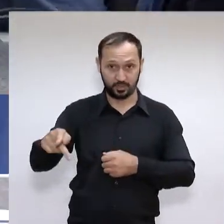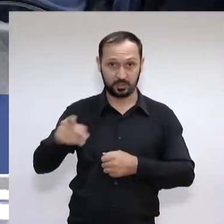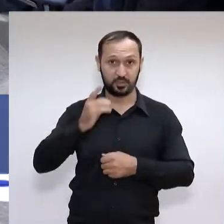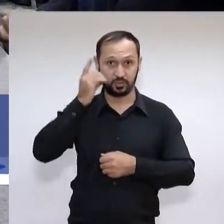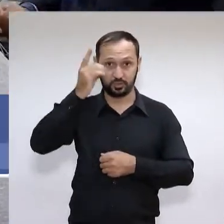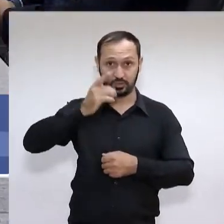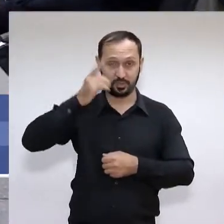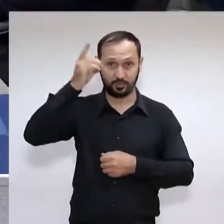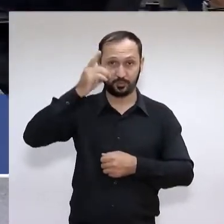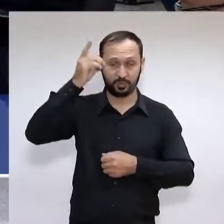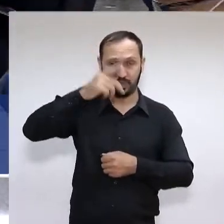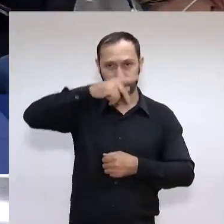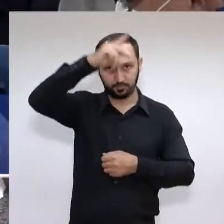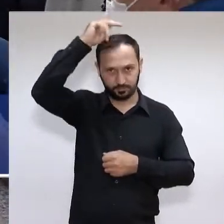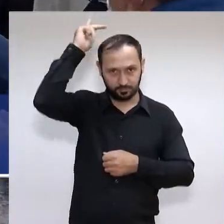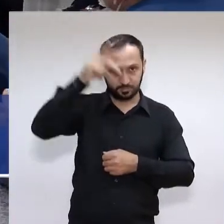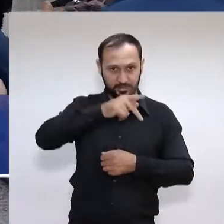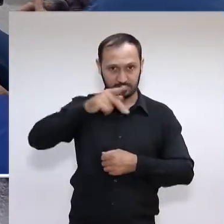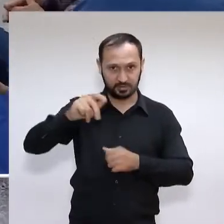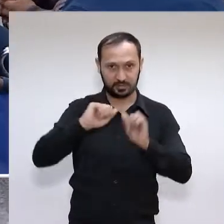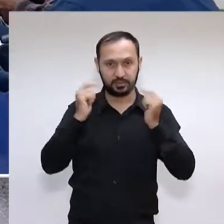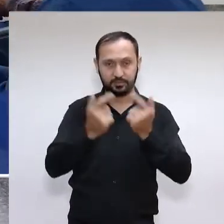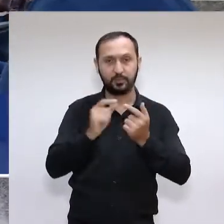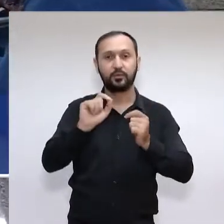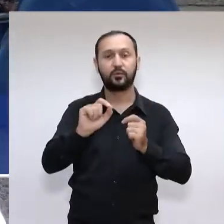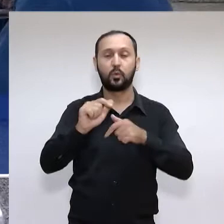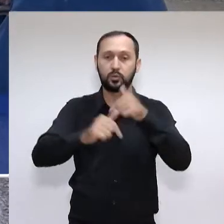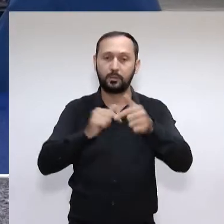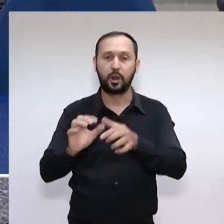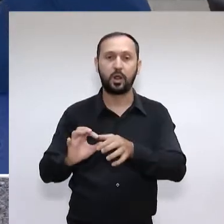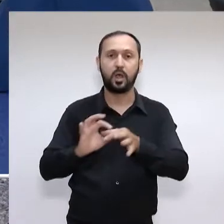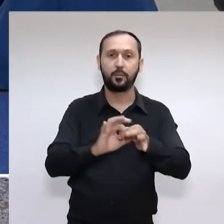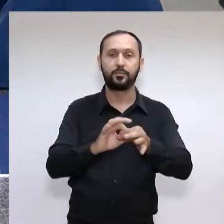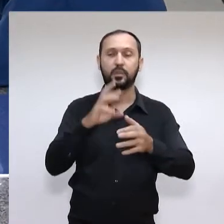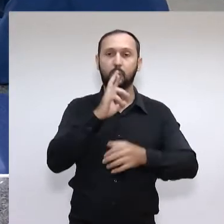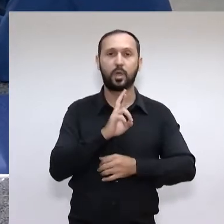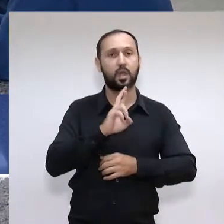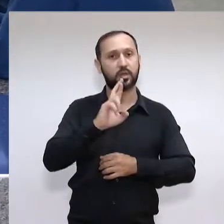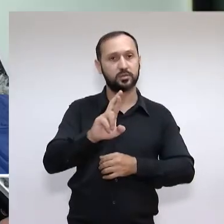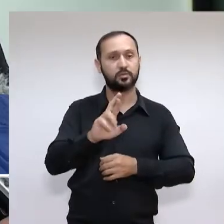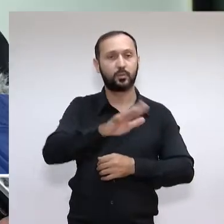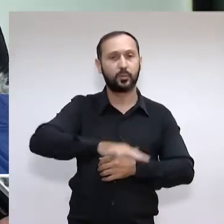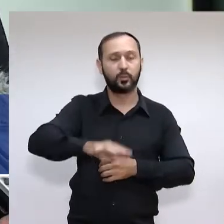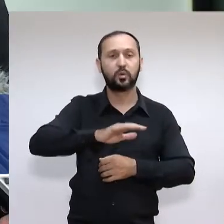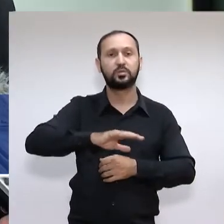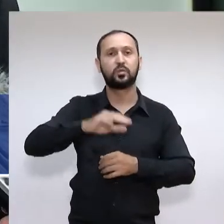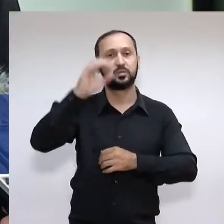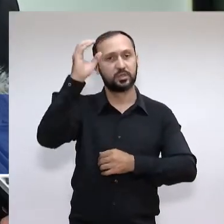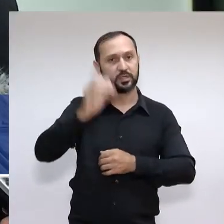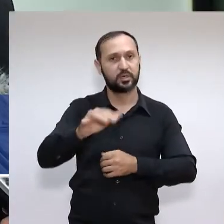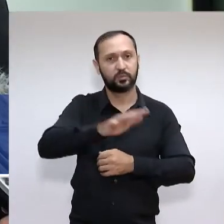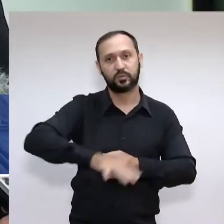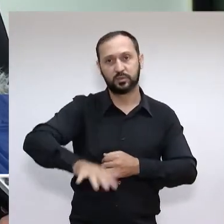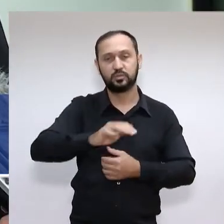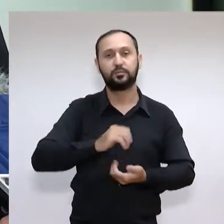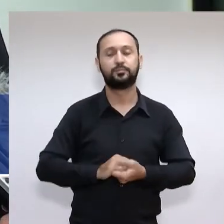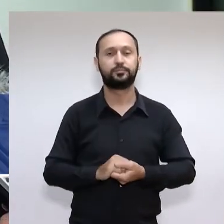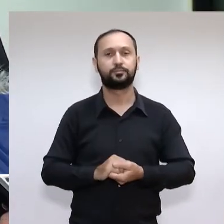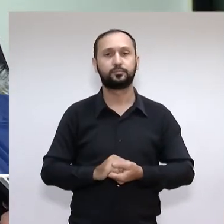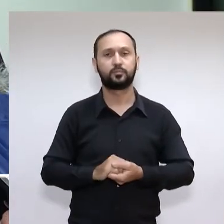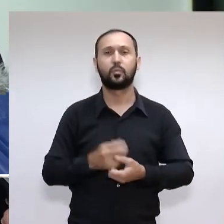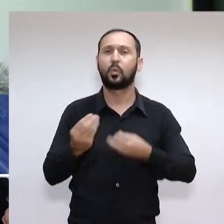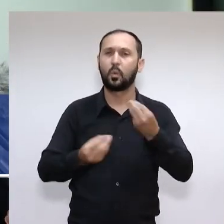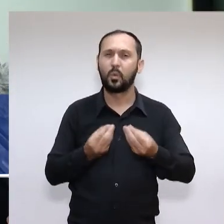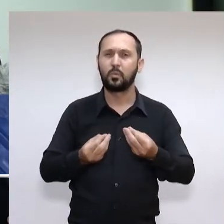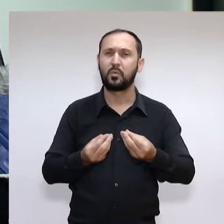articulado na reunião possibilitará uma resposta adequada contra os crimes cometidos na região. Deixar fomentar um negócio desse na cidade